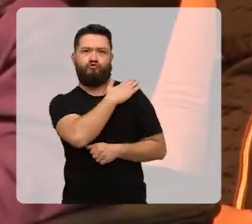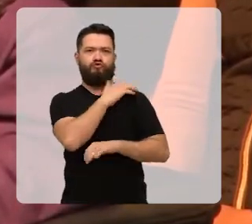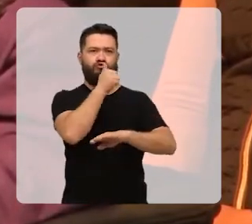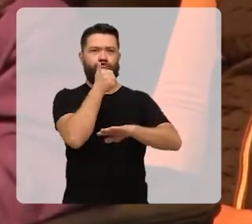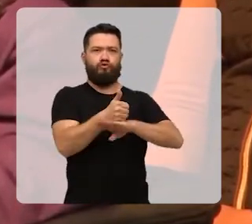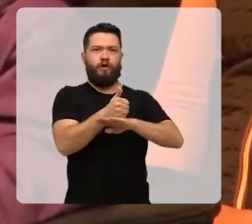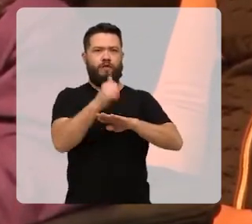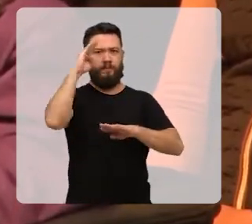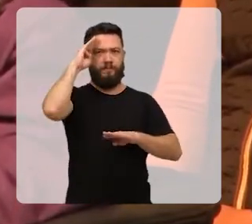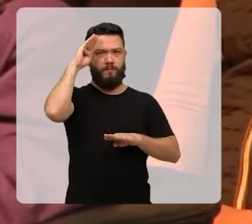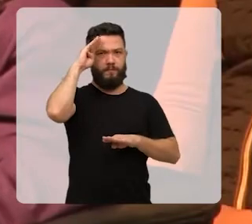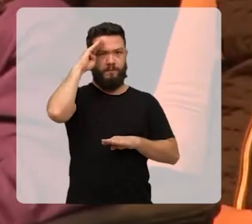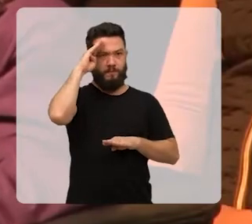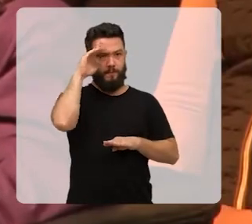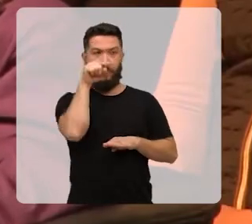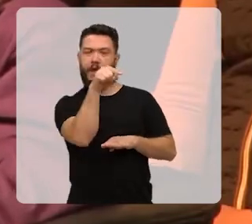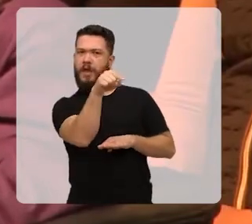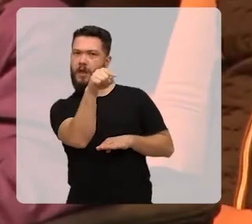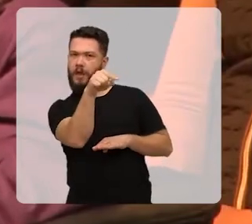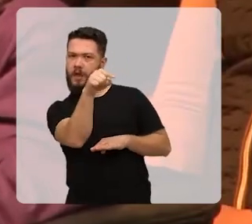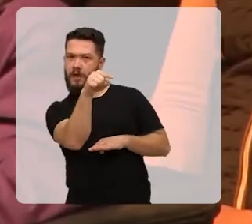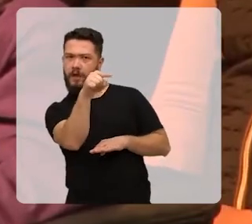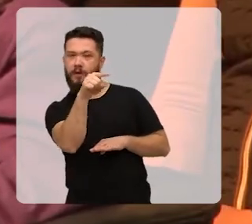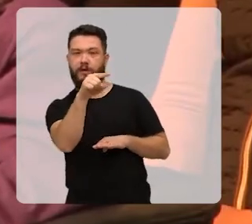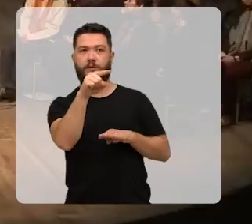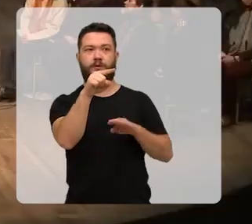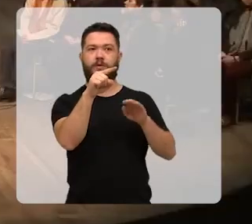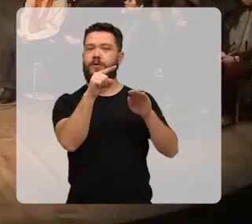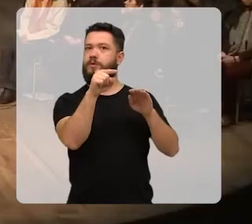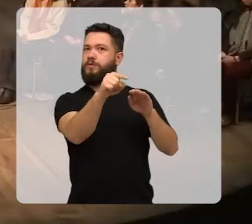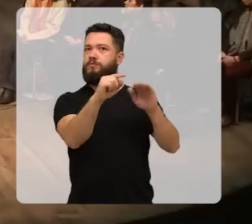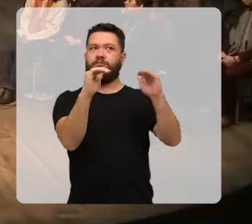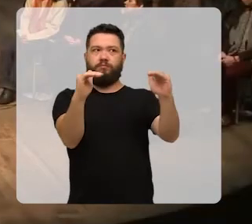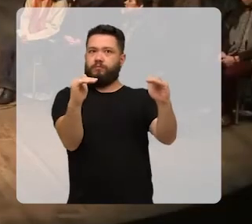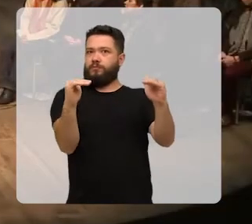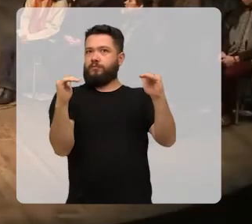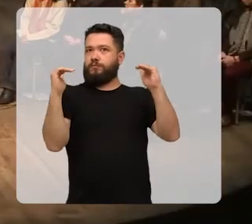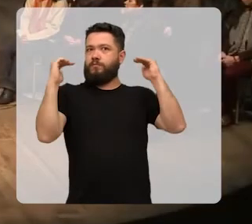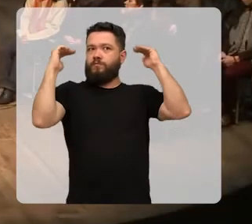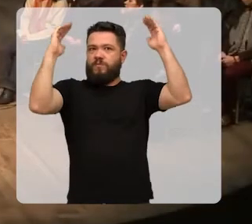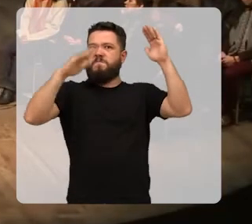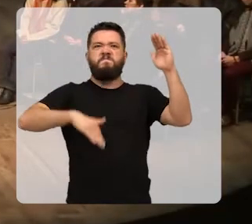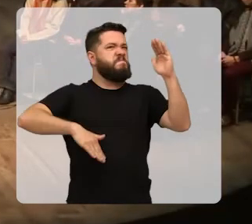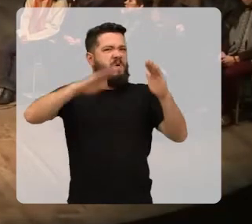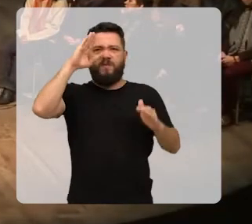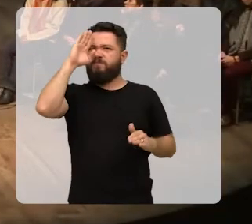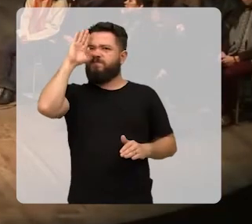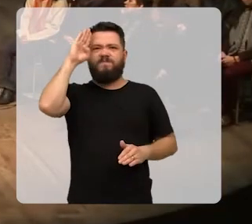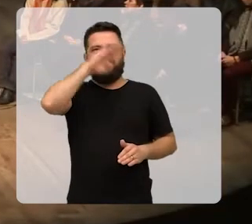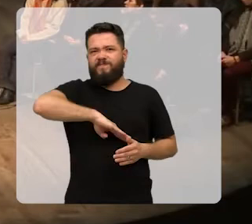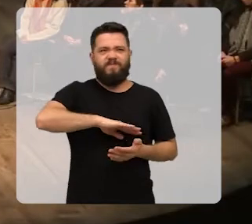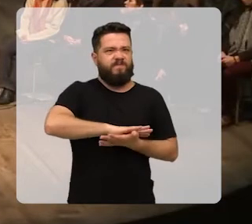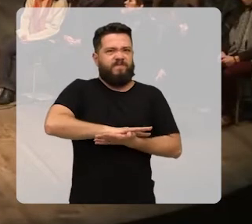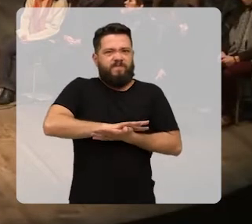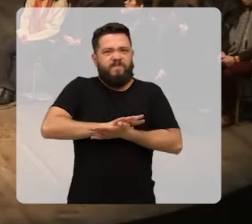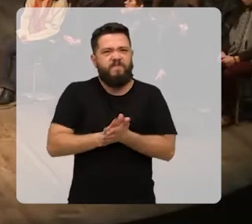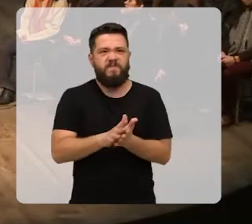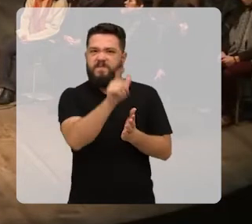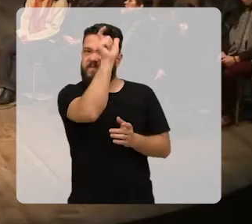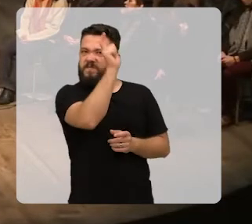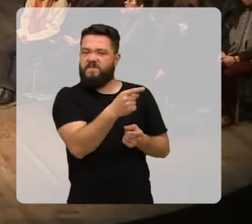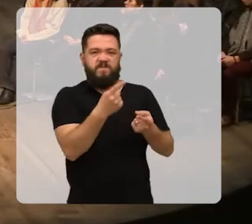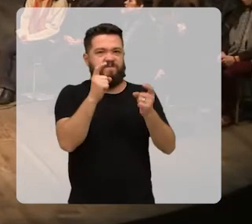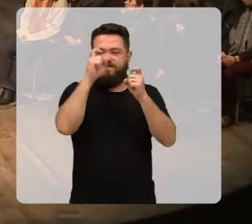Besto de Belsen, considerado um dos nazistas mais cruéis, mas, por sorte, não